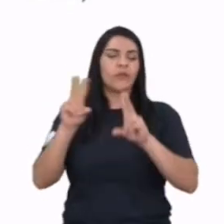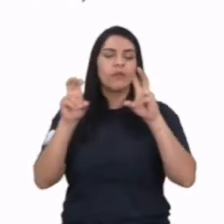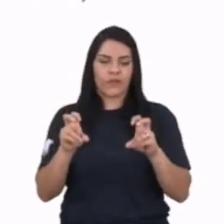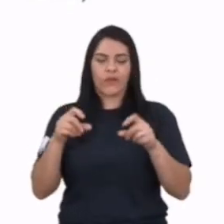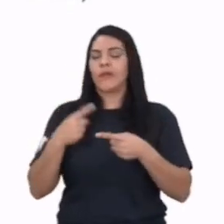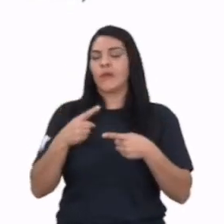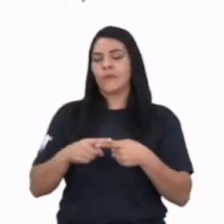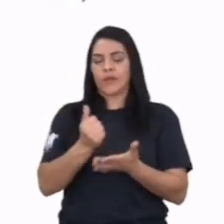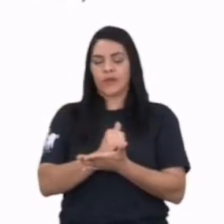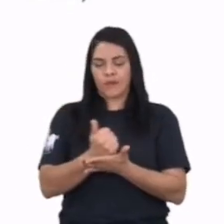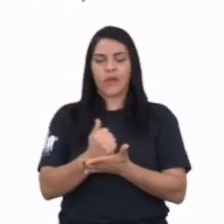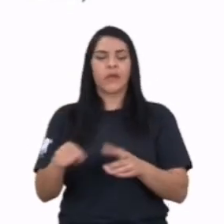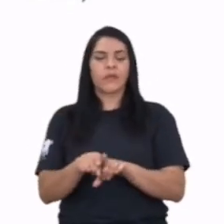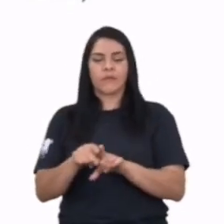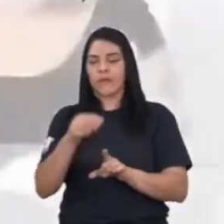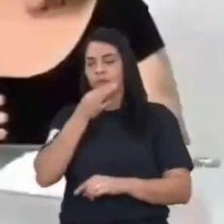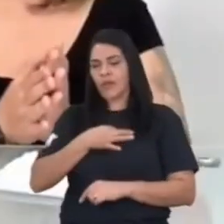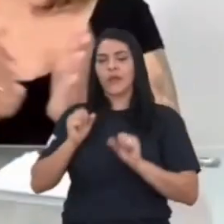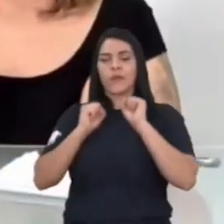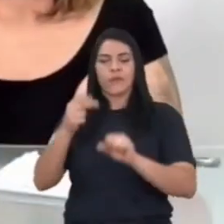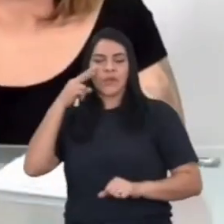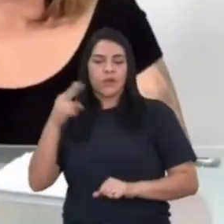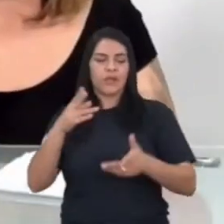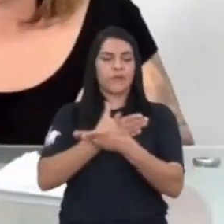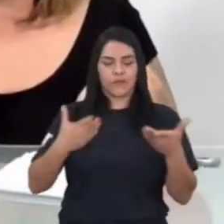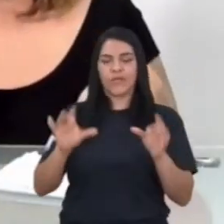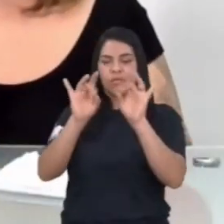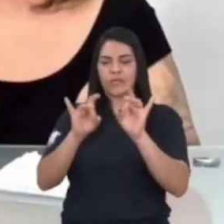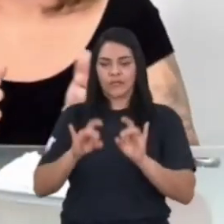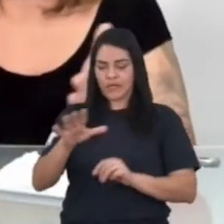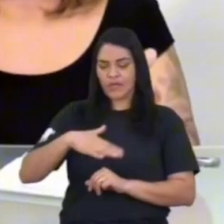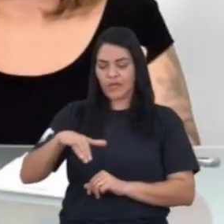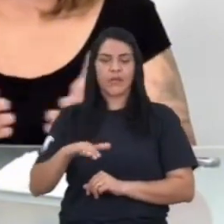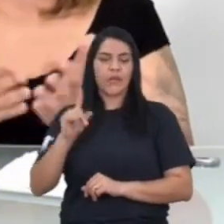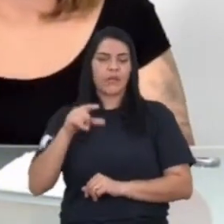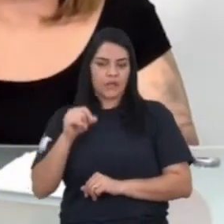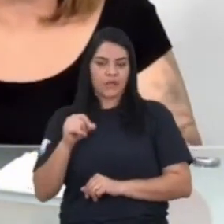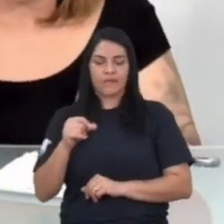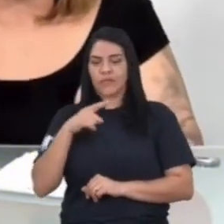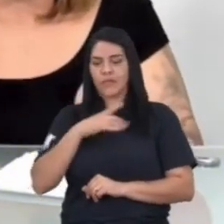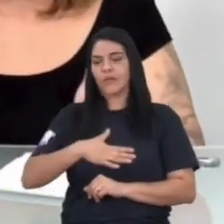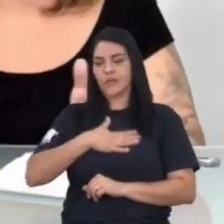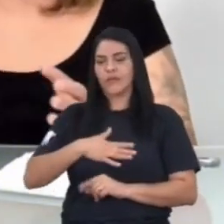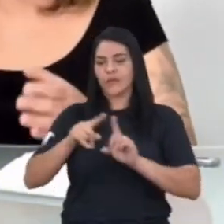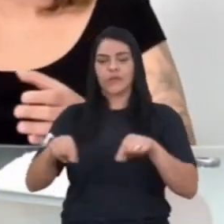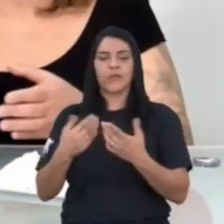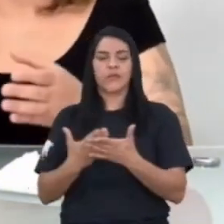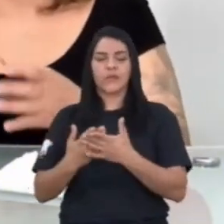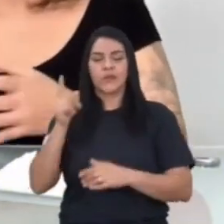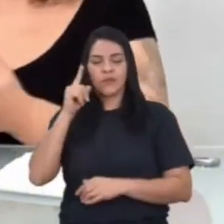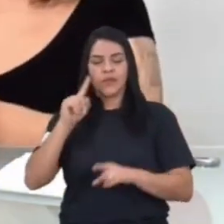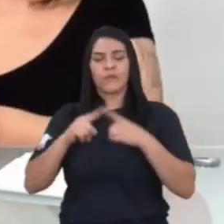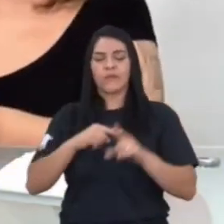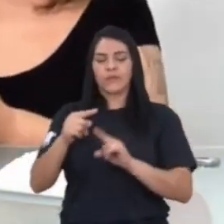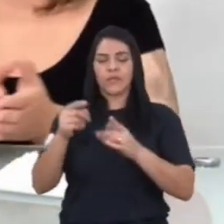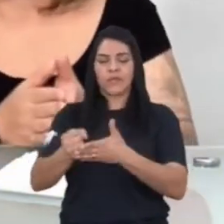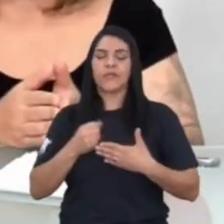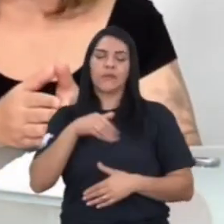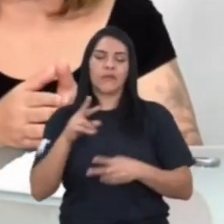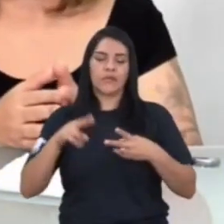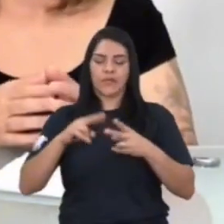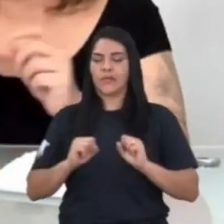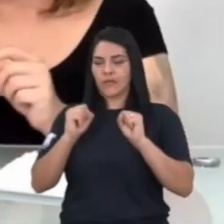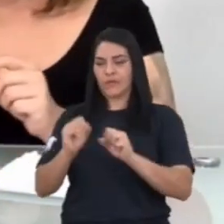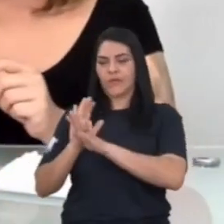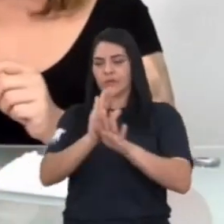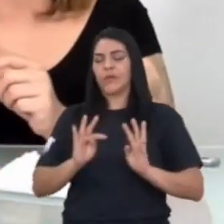pouquinho do porquê gamificar, e eu acho que às vezes eu posso estar chovendo uma olhada aqui para vocês que são especialistas na área, né, na área de educação, estão em sala de aula todo dia, mas a nossa ideia aqui é trazer mais um recurso que possa interessar